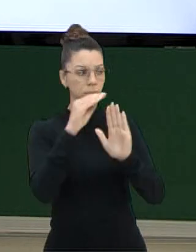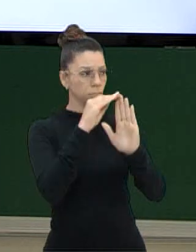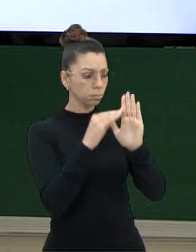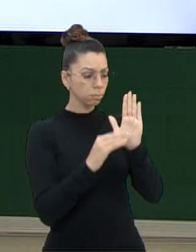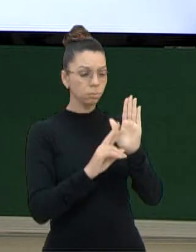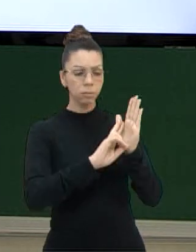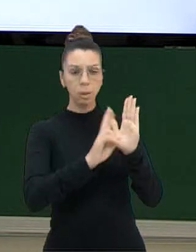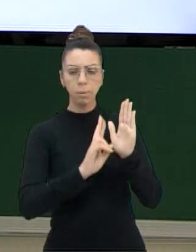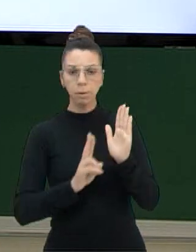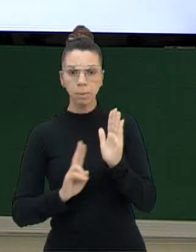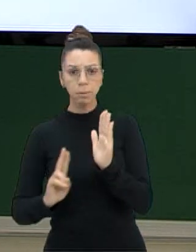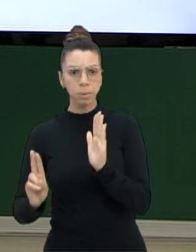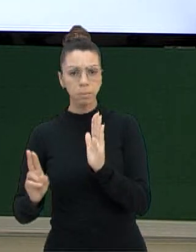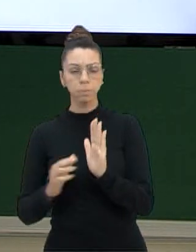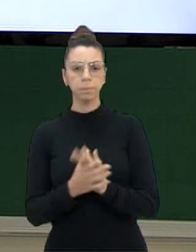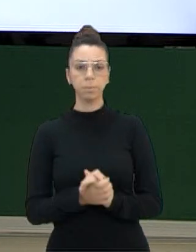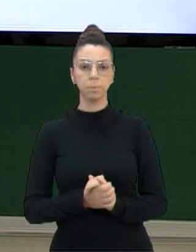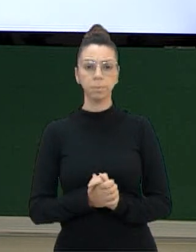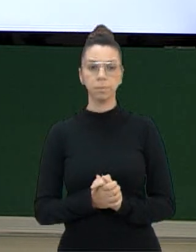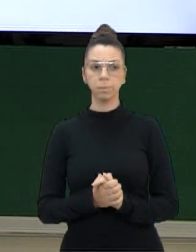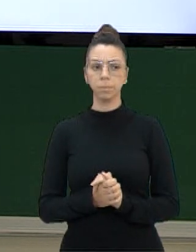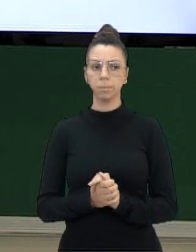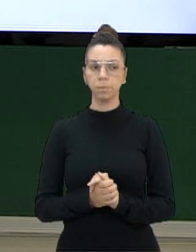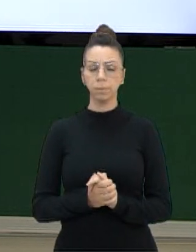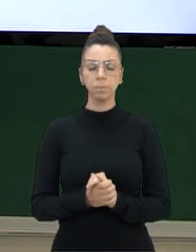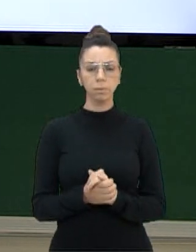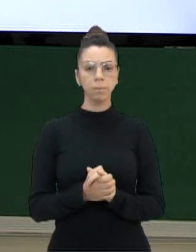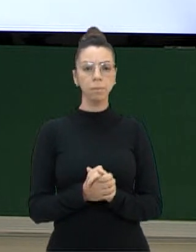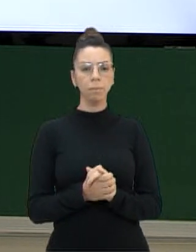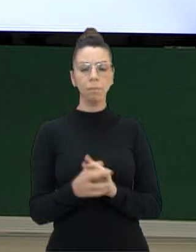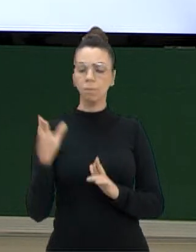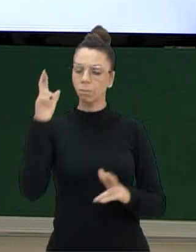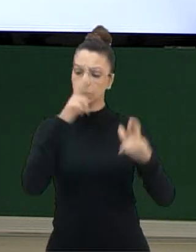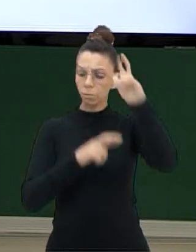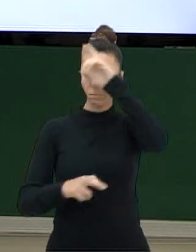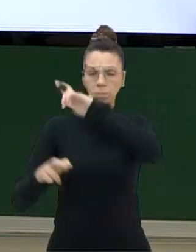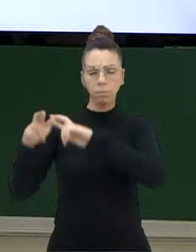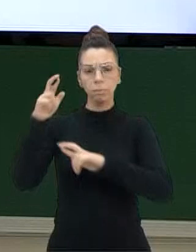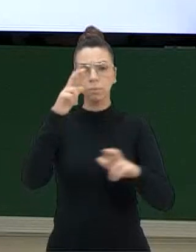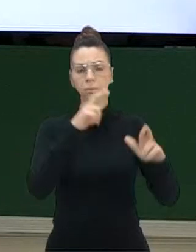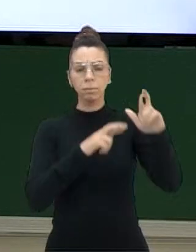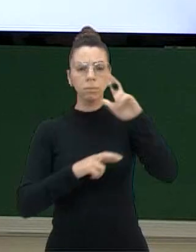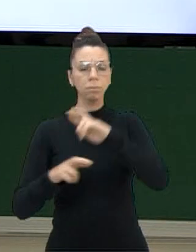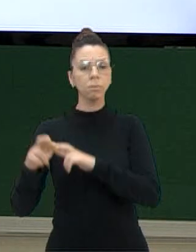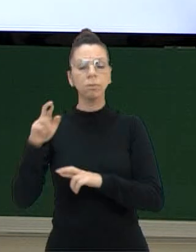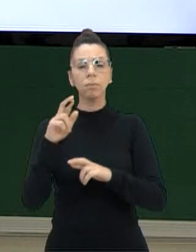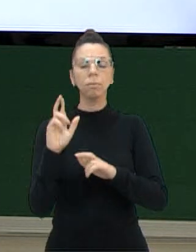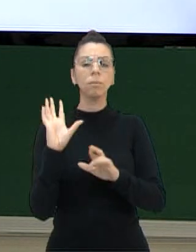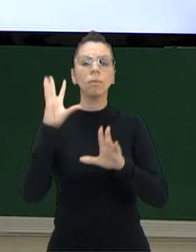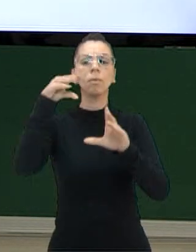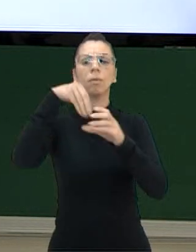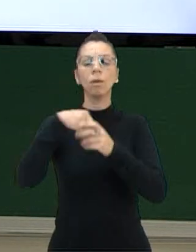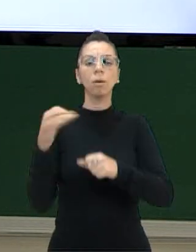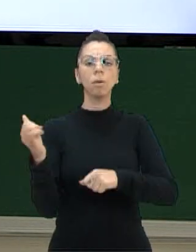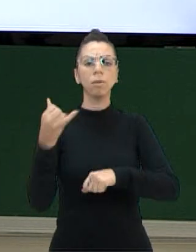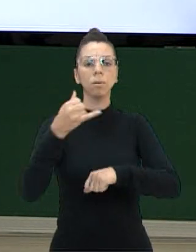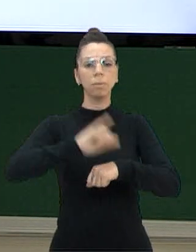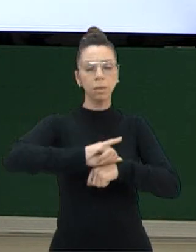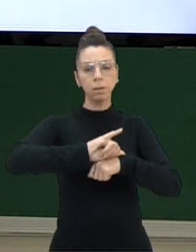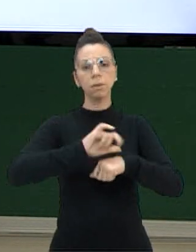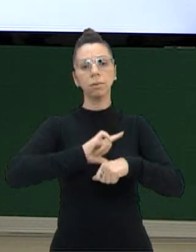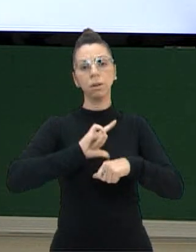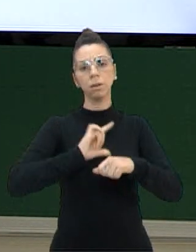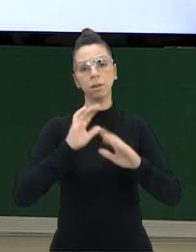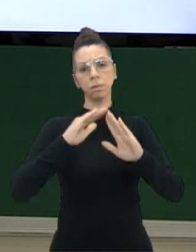da casa de los Picapiedra. Então, vamos tentar observar quais eletrodomésticos, utensílios móveis que nós já